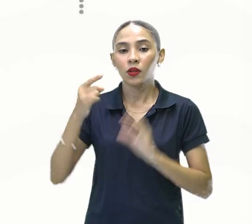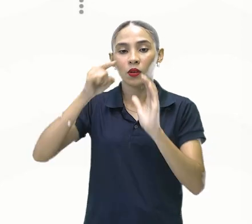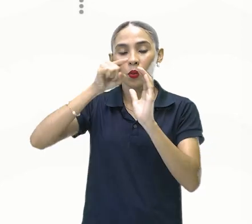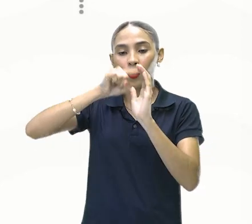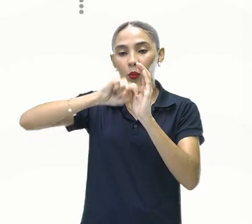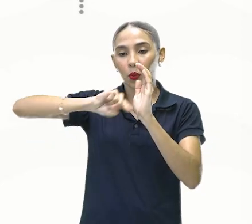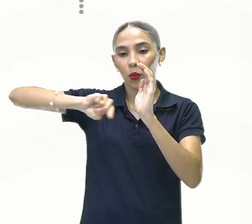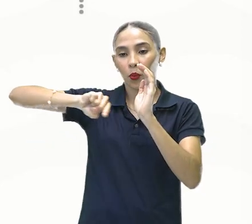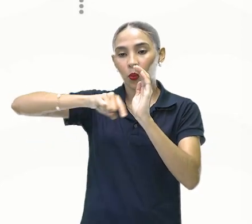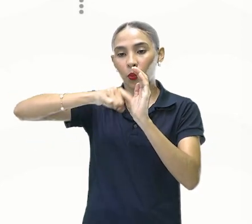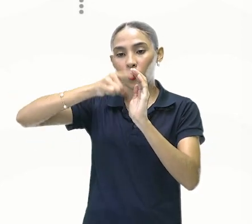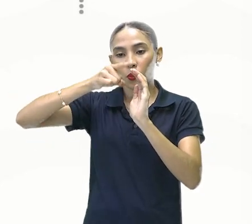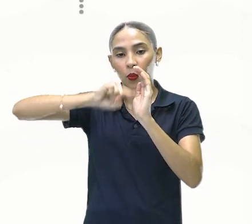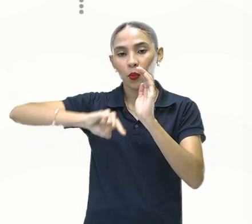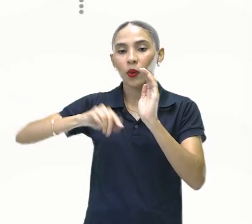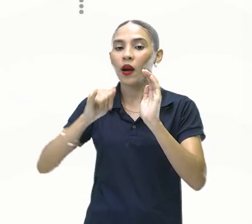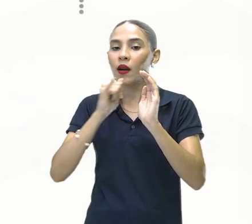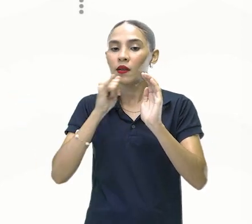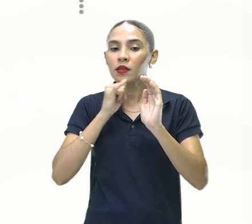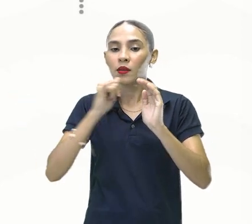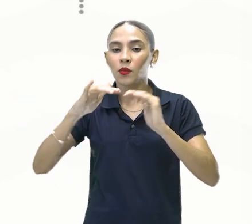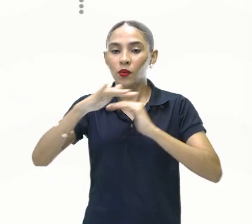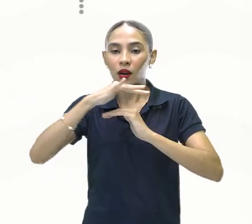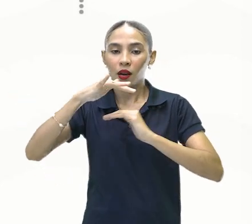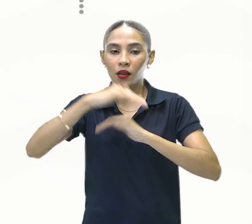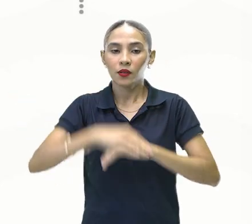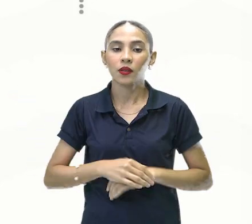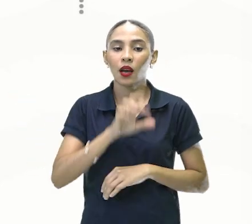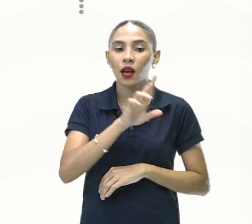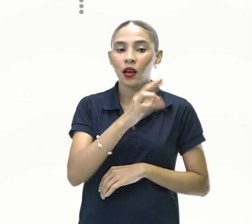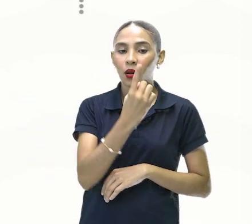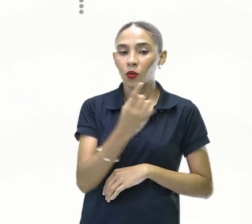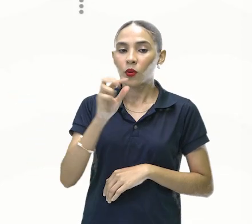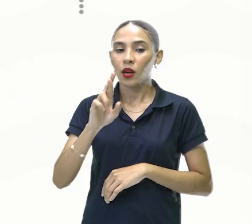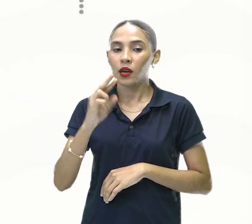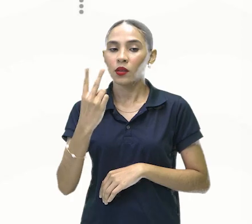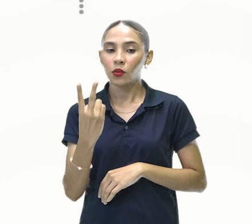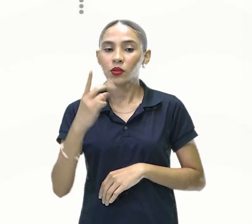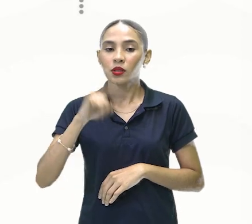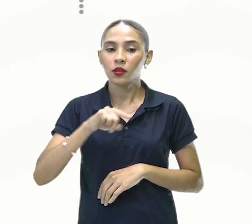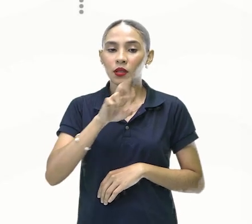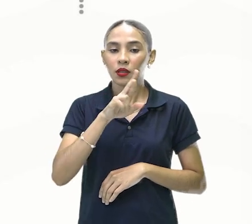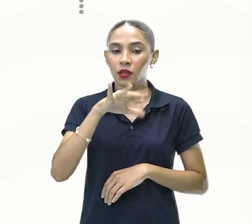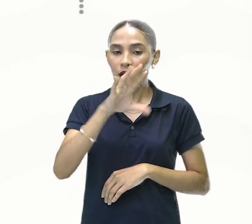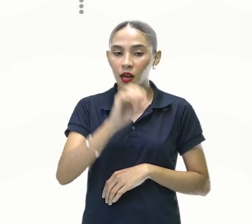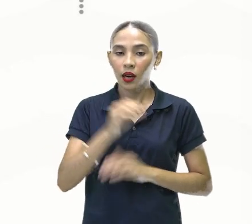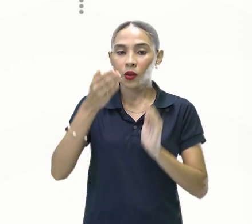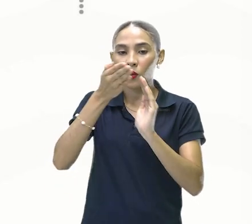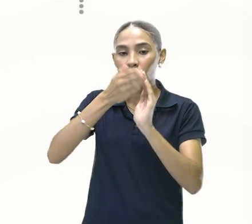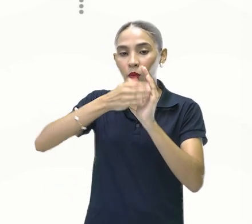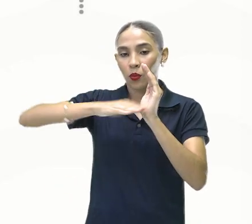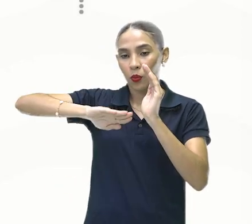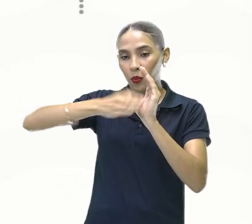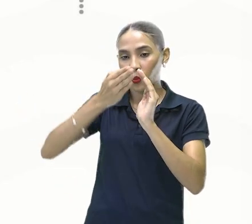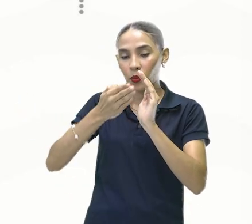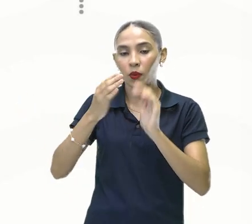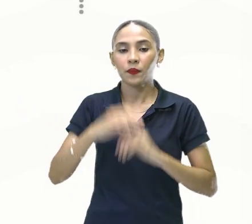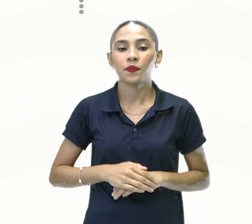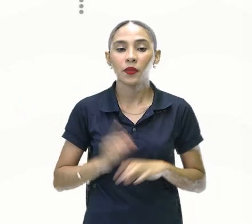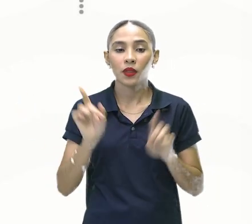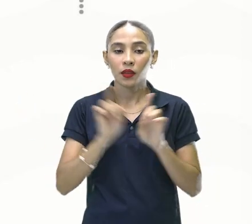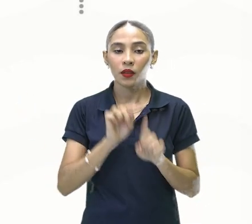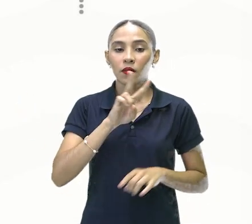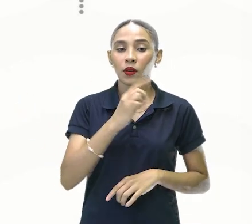C1, centro de curvatura da face esférica. R1 e R2, raios de curvatura das